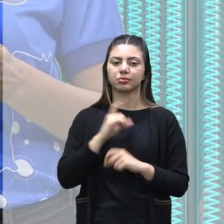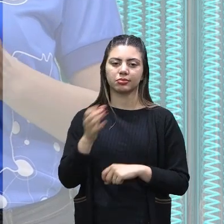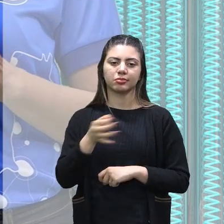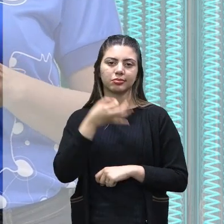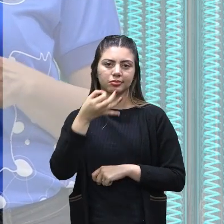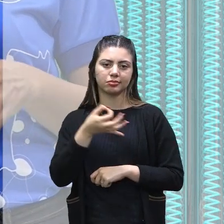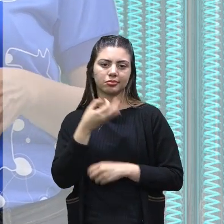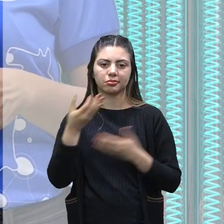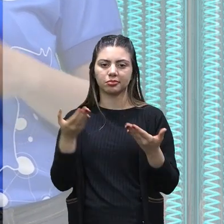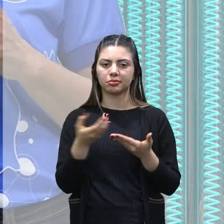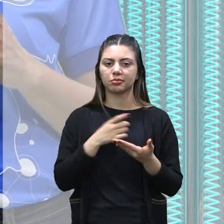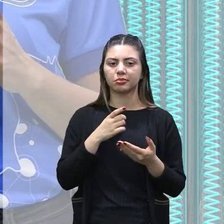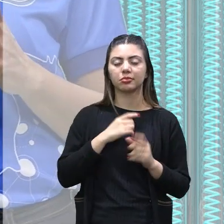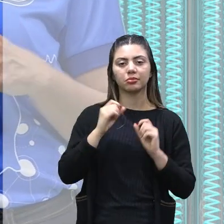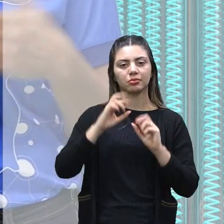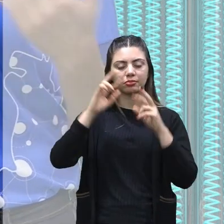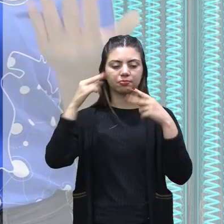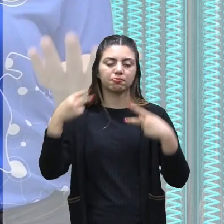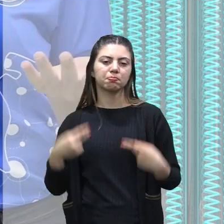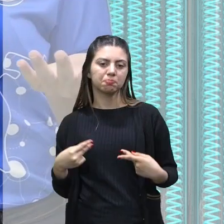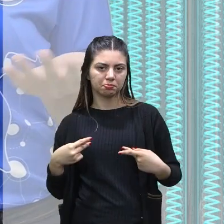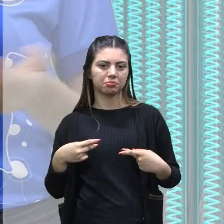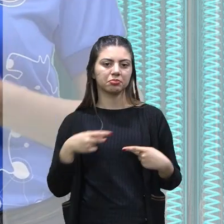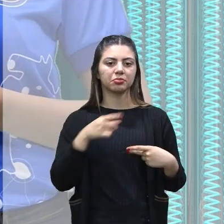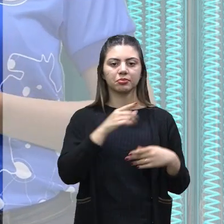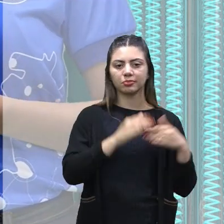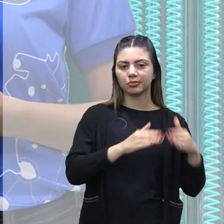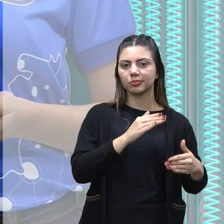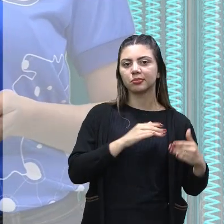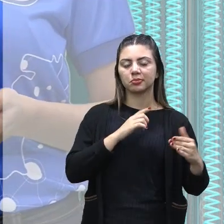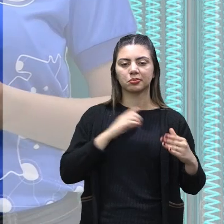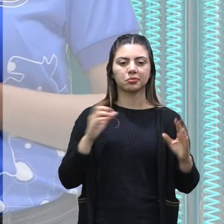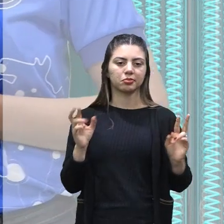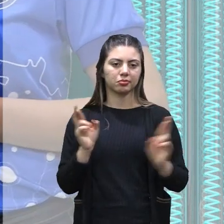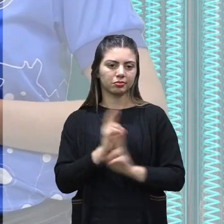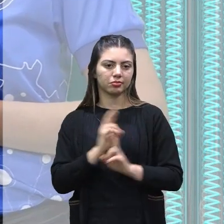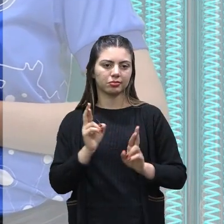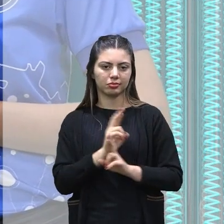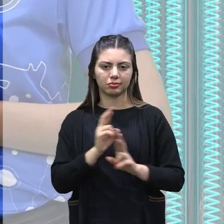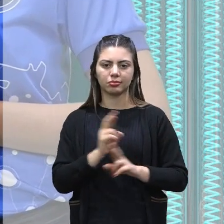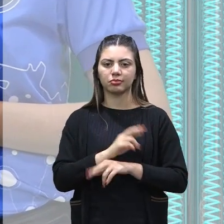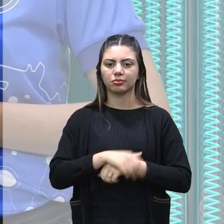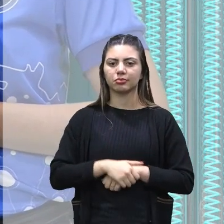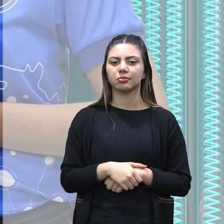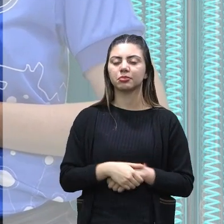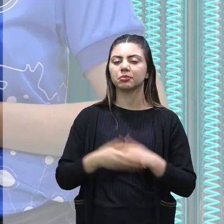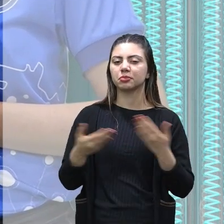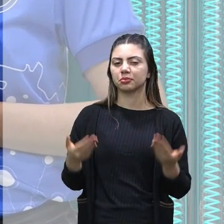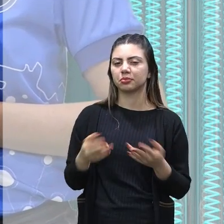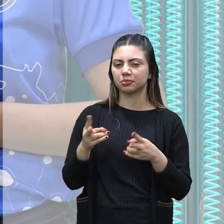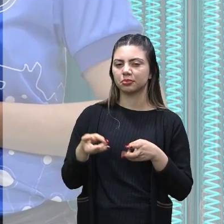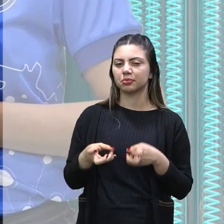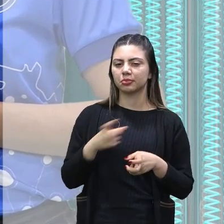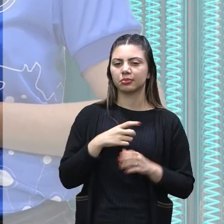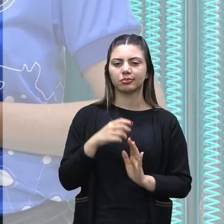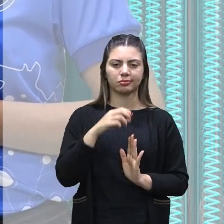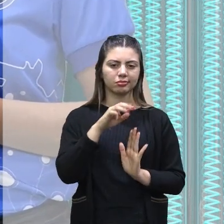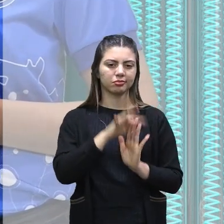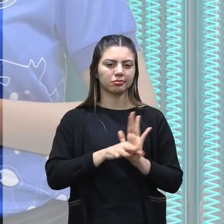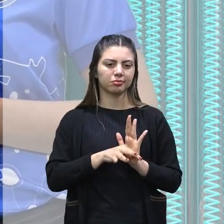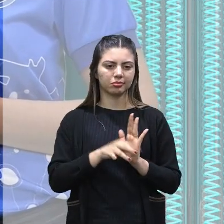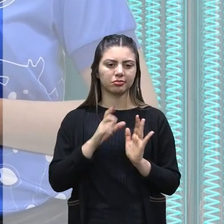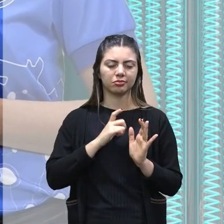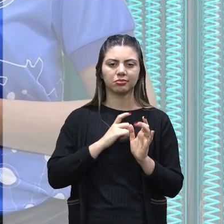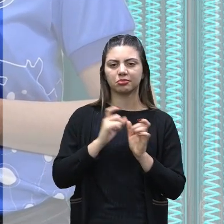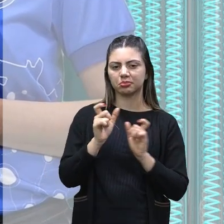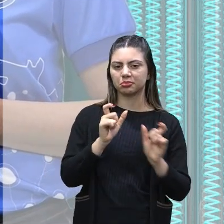dessa conexão entre humanos e robôs, né, um relacionamento. Vamos observar aqui que lá no texto tinha umas frases em destaque, não é?